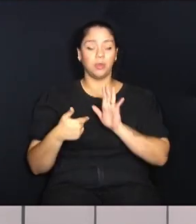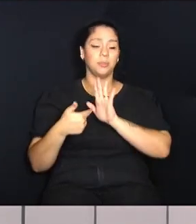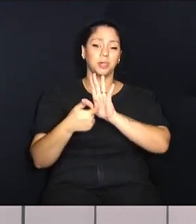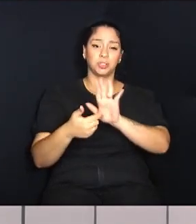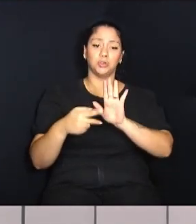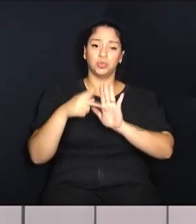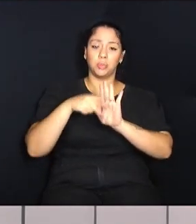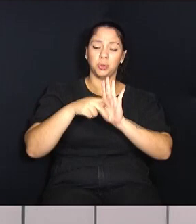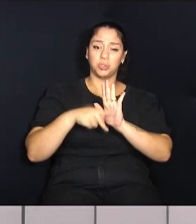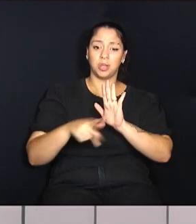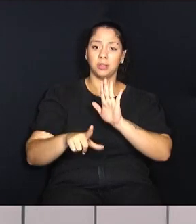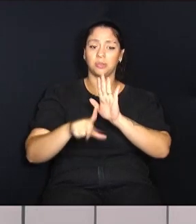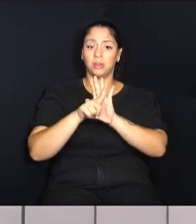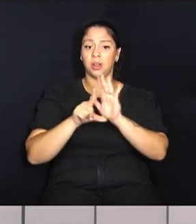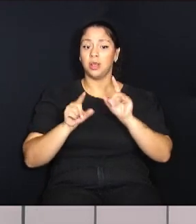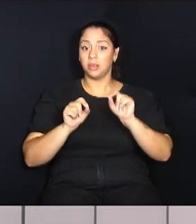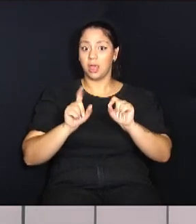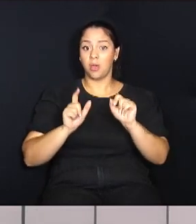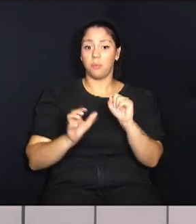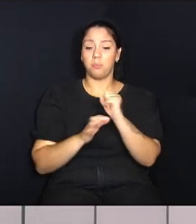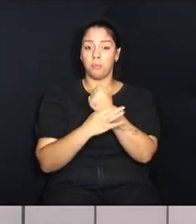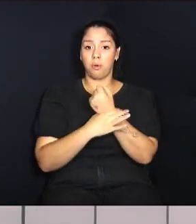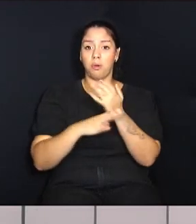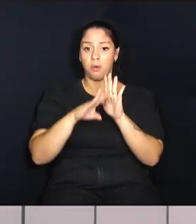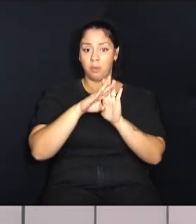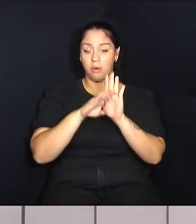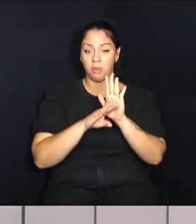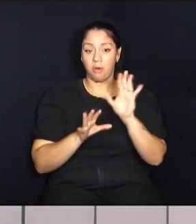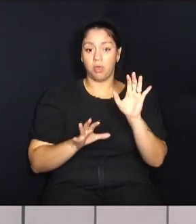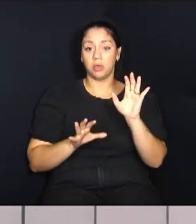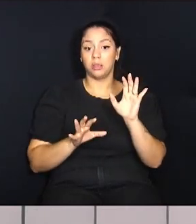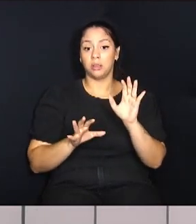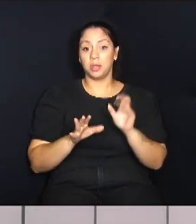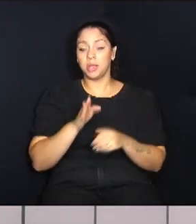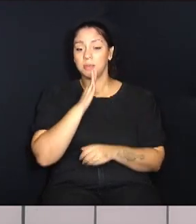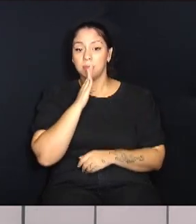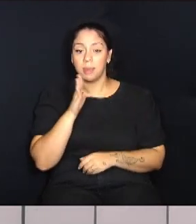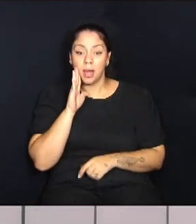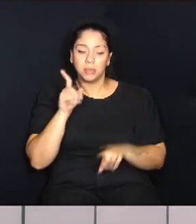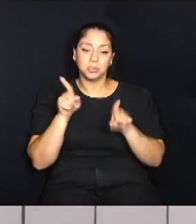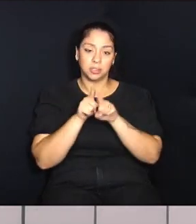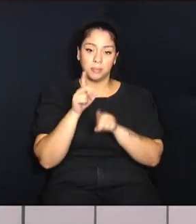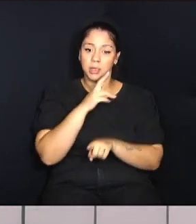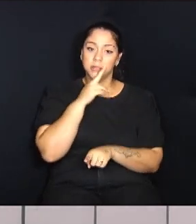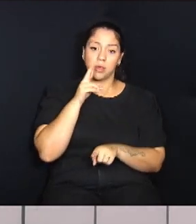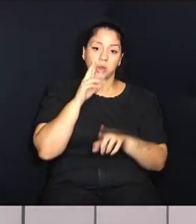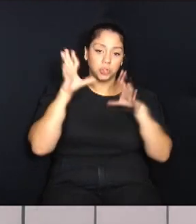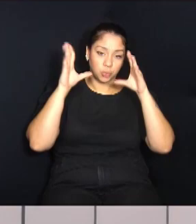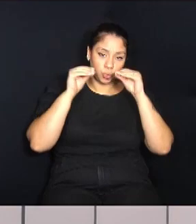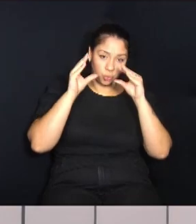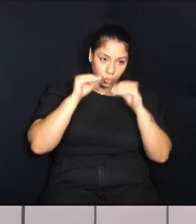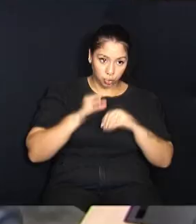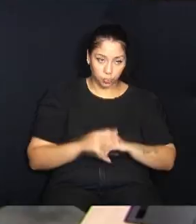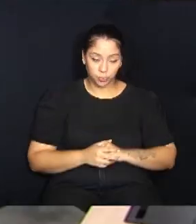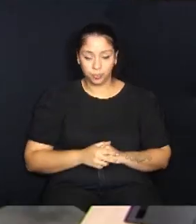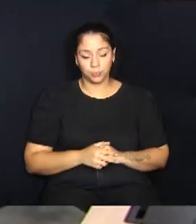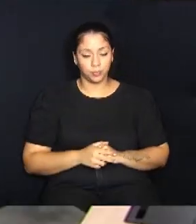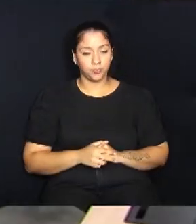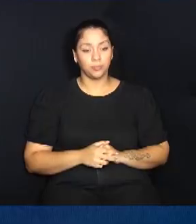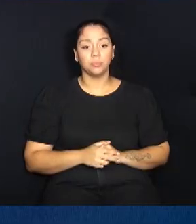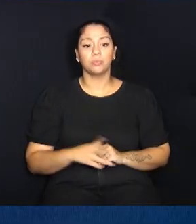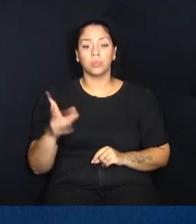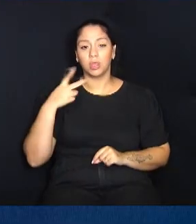um protocolo de segurança a mulheres em bares e casas noturnas. O vereador